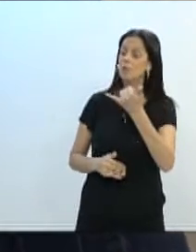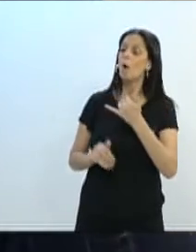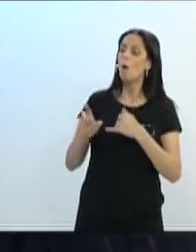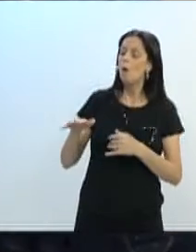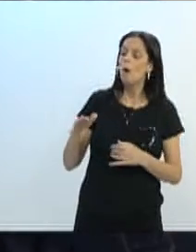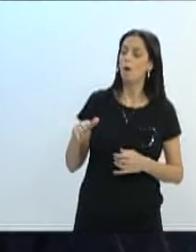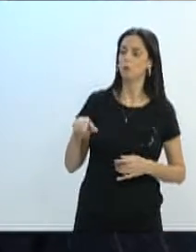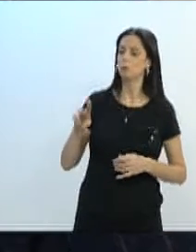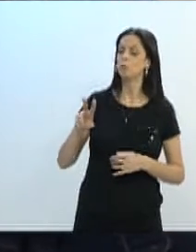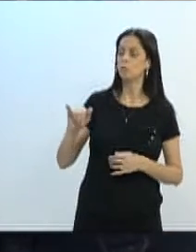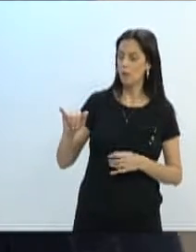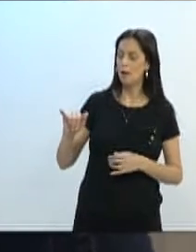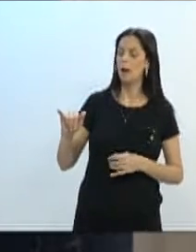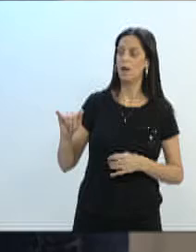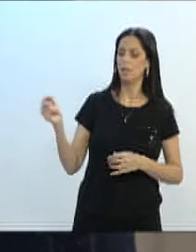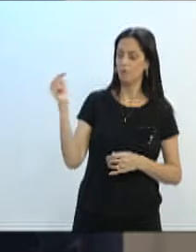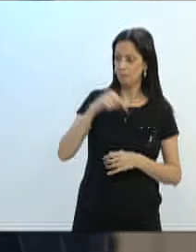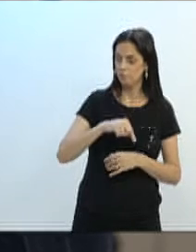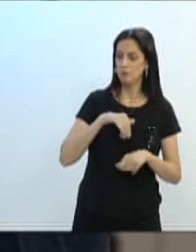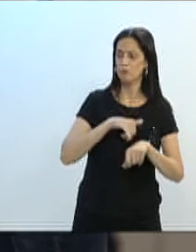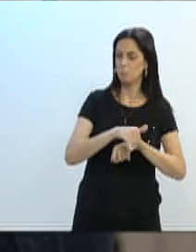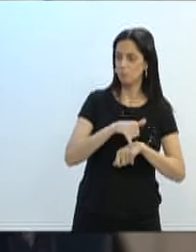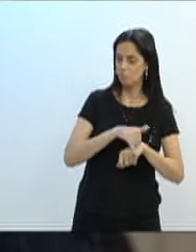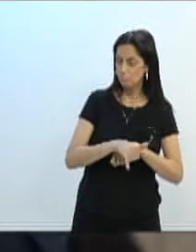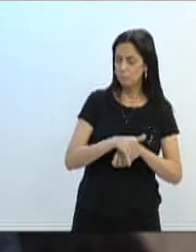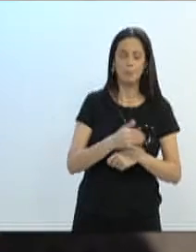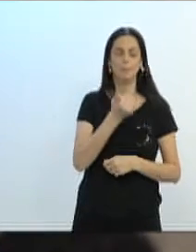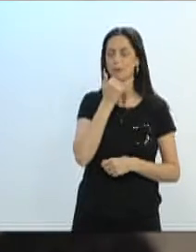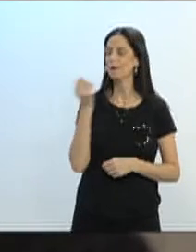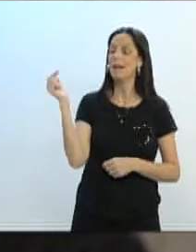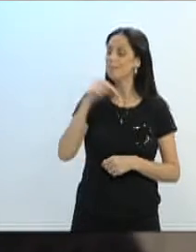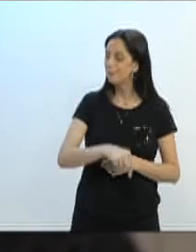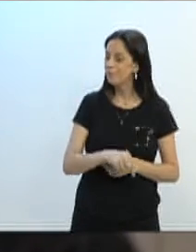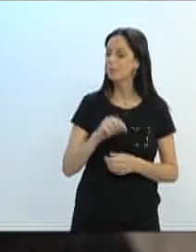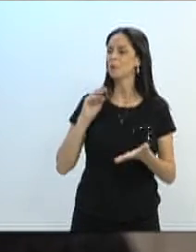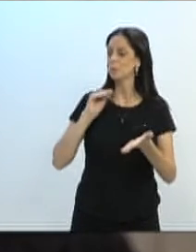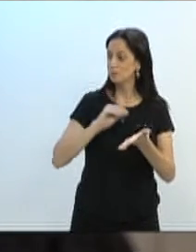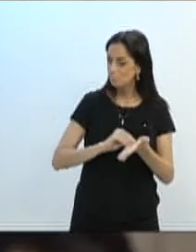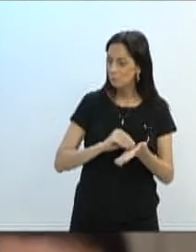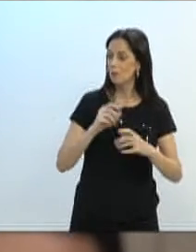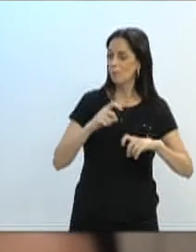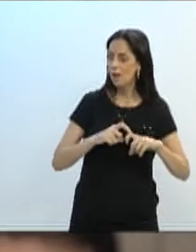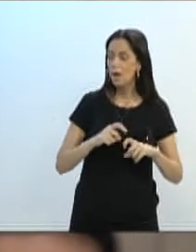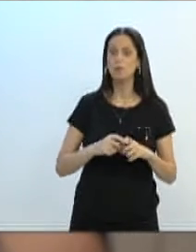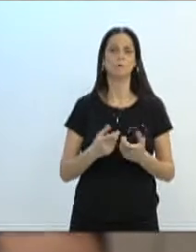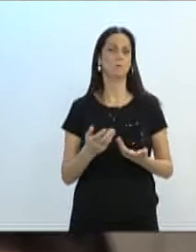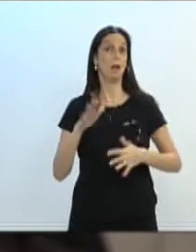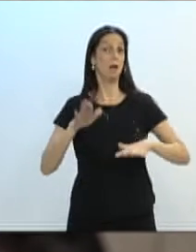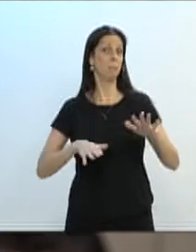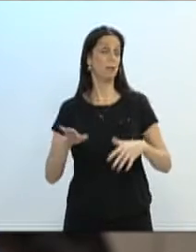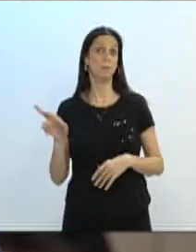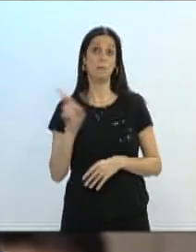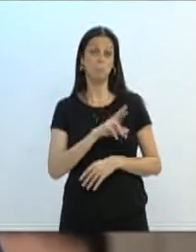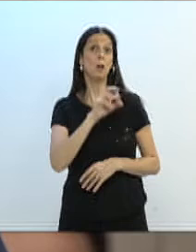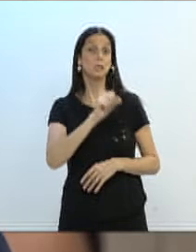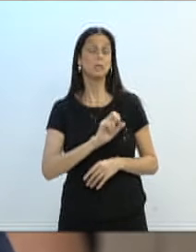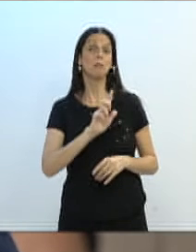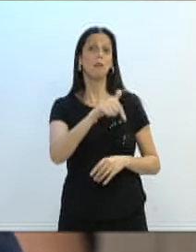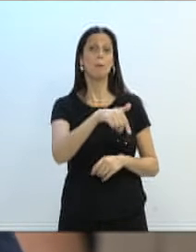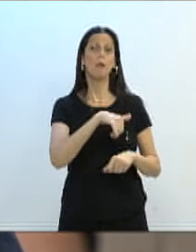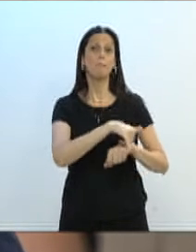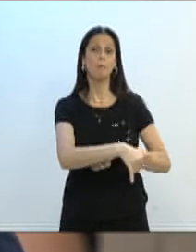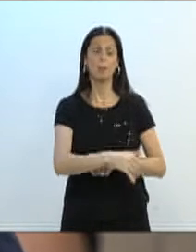depois de amanhã, então vem, as pessoas confirmam e mesmo assim faltam. E eu, particularmente, tenho um posicionamento bastante rigoroso quanto a